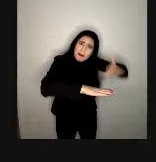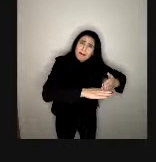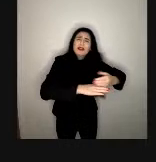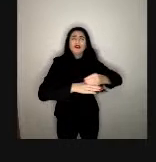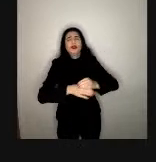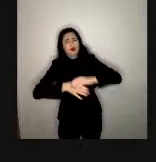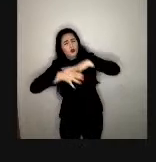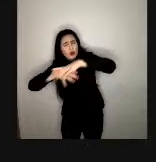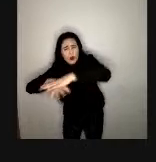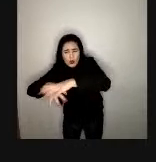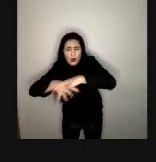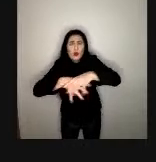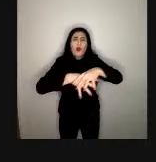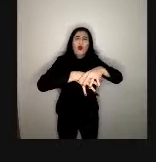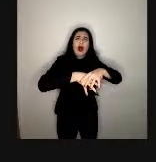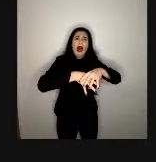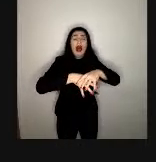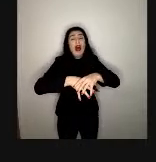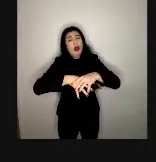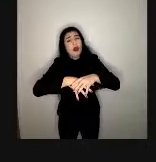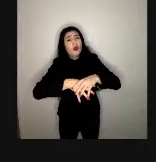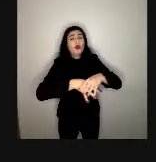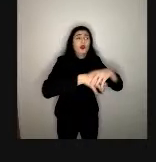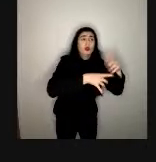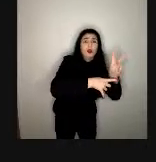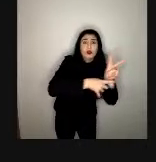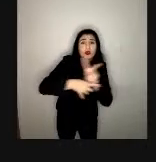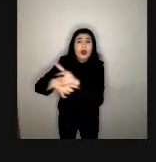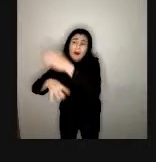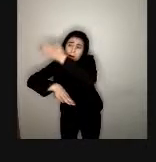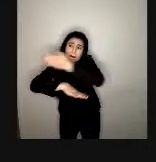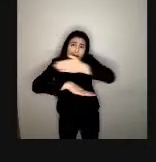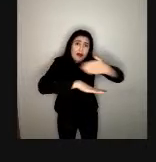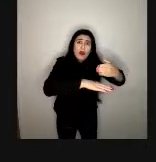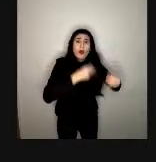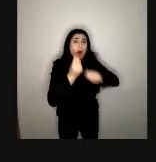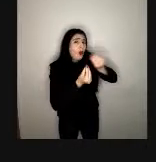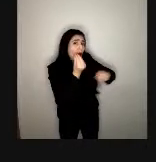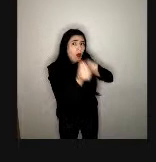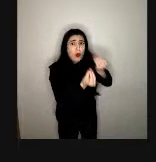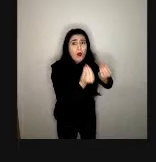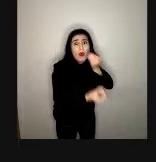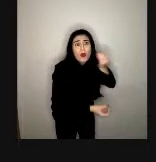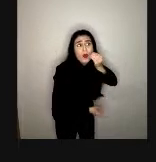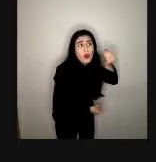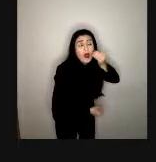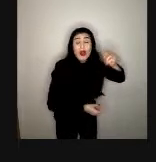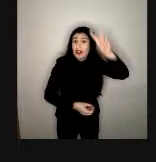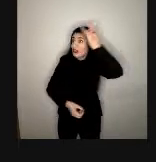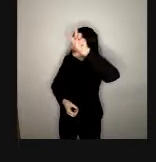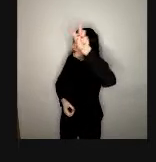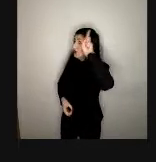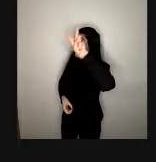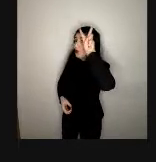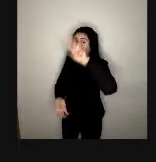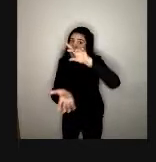E uma série de mulheres que quiseram compartilhar suas histórias. E a nossa primeira preocupação, a minha preocupação, foi